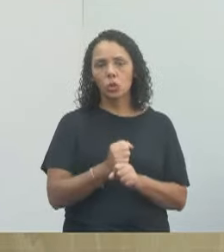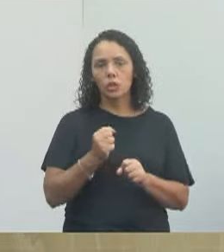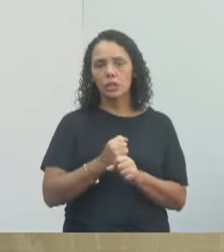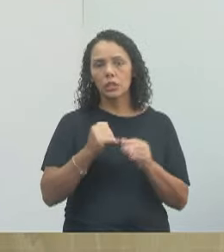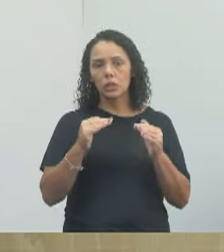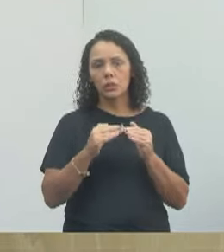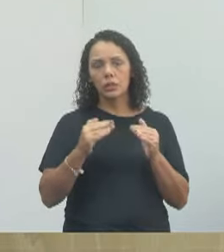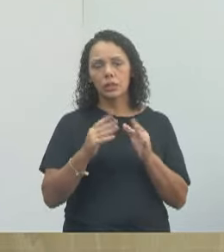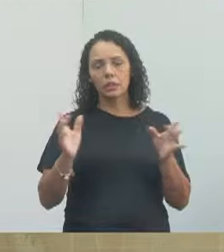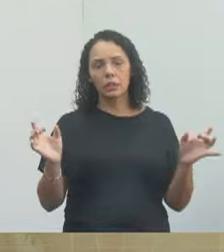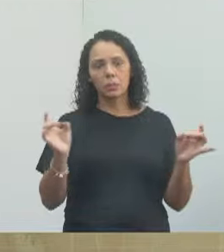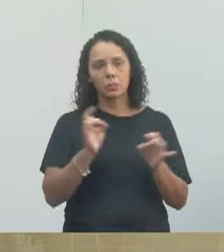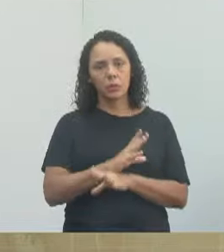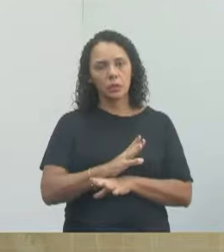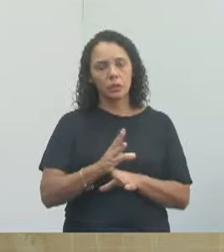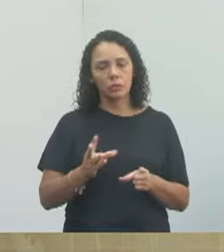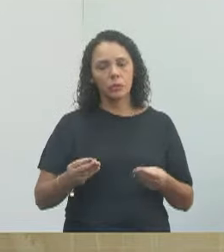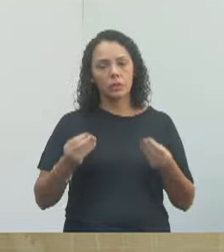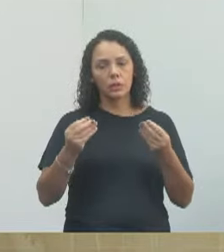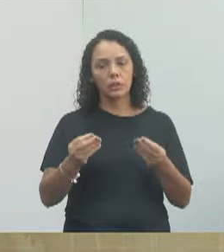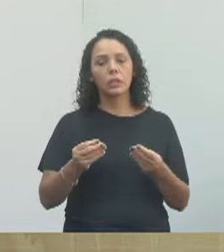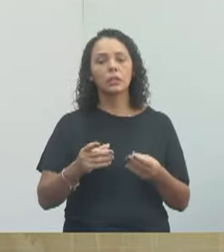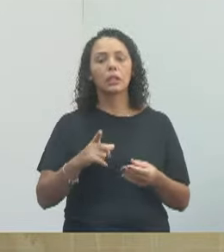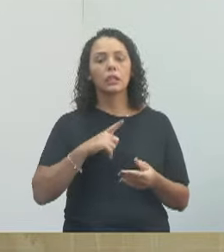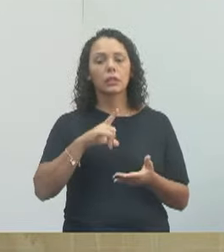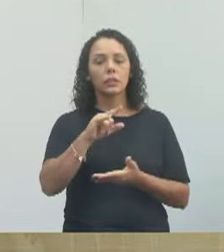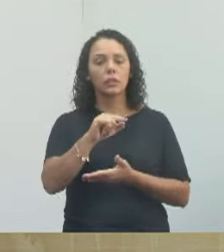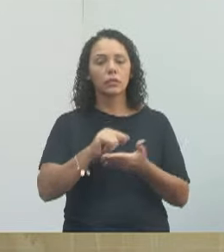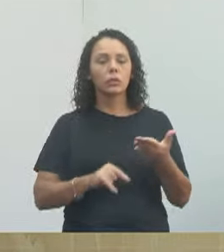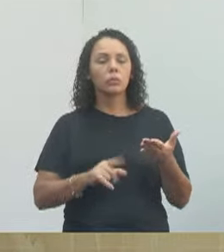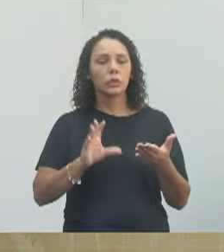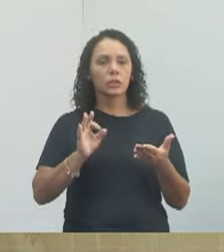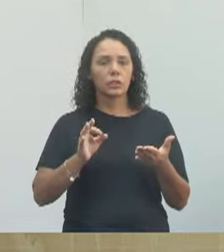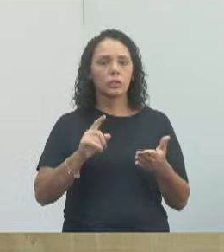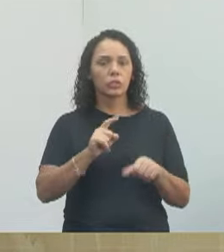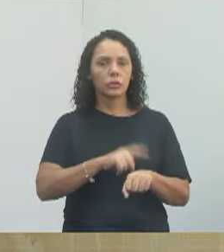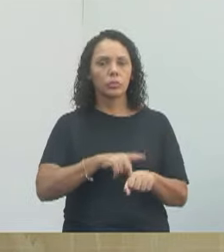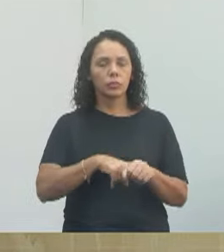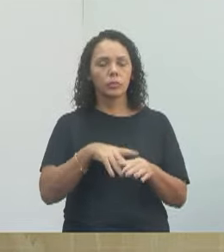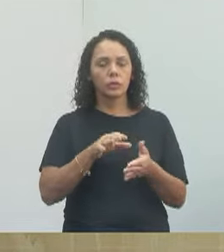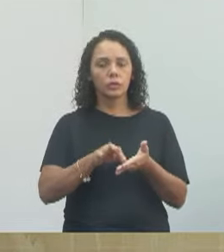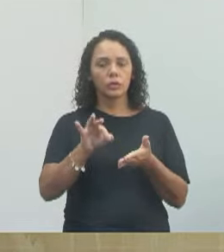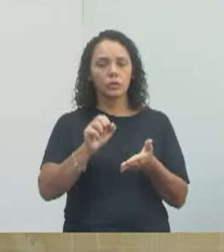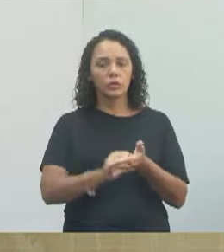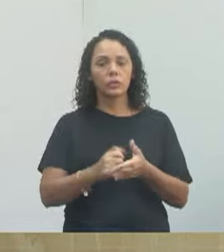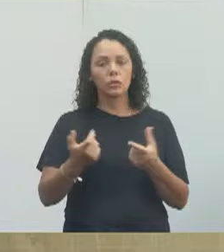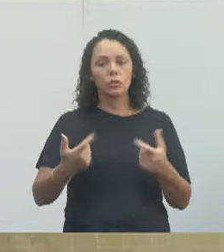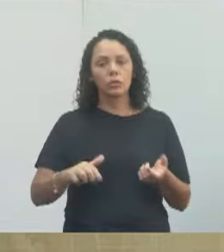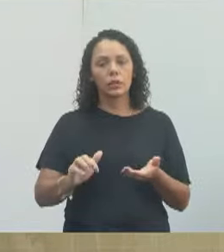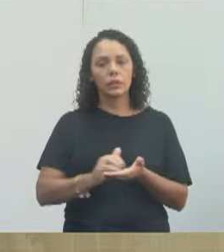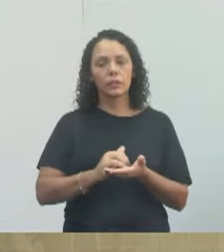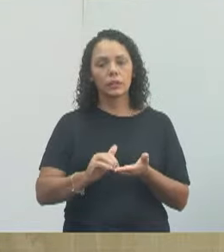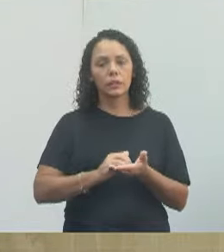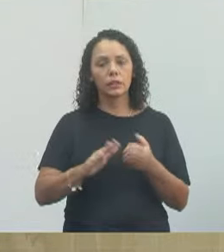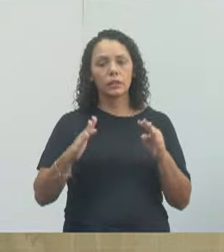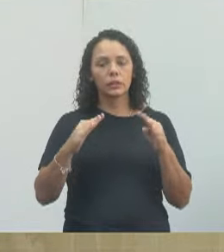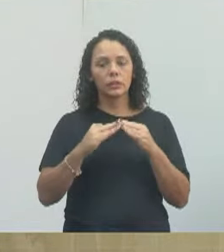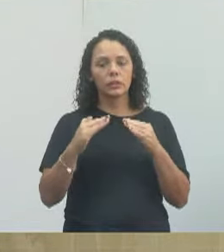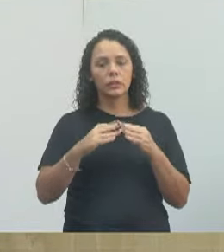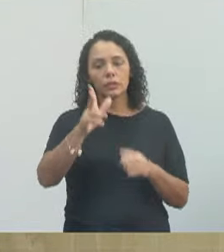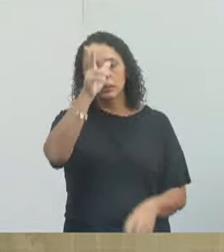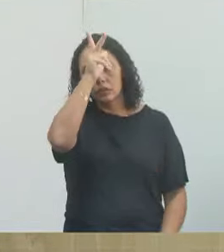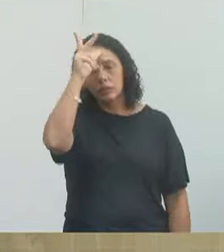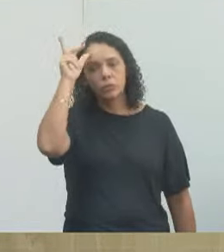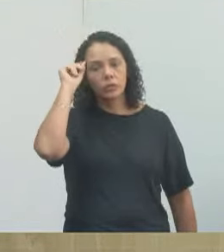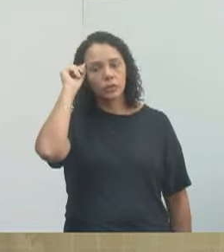moradias estiveram presentes na assinatura do document do documento que aconteceu na Secretaria de Habitação o prefeito de